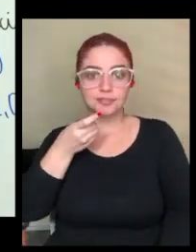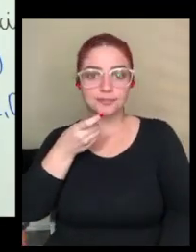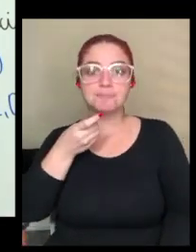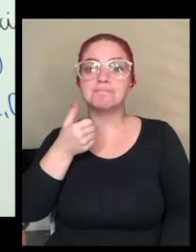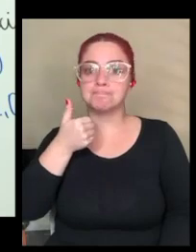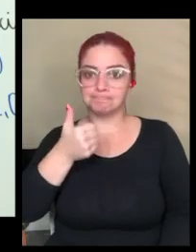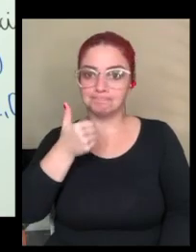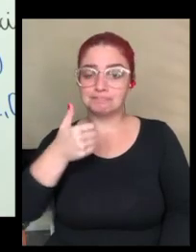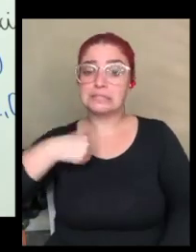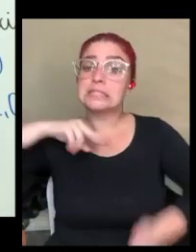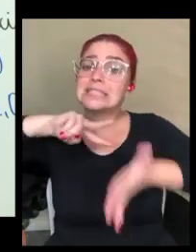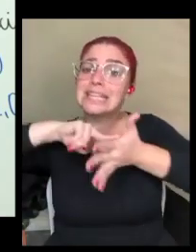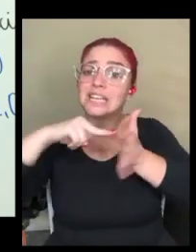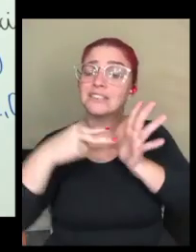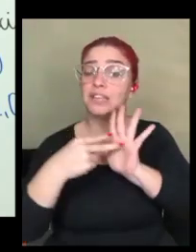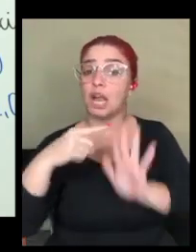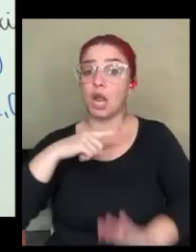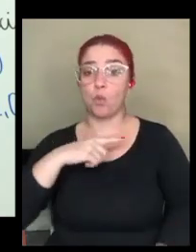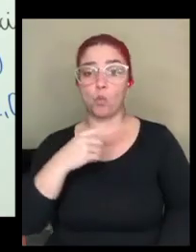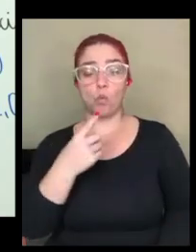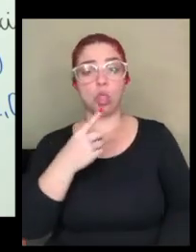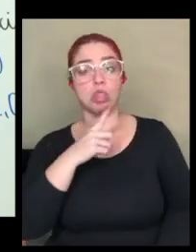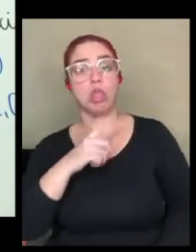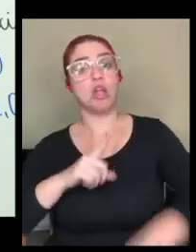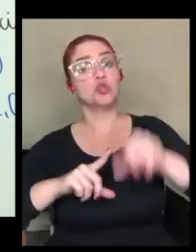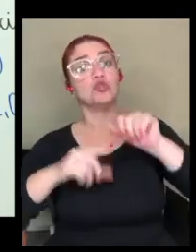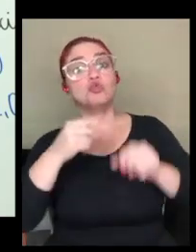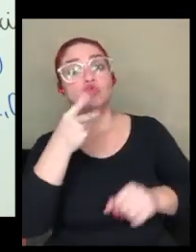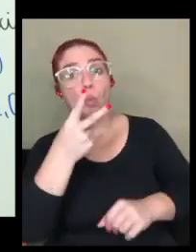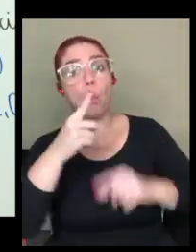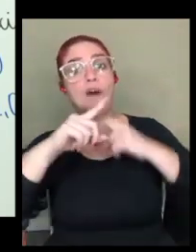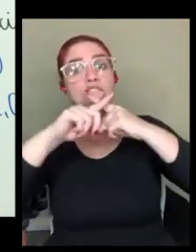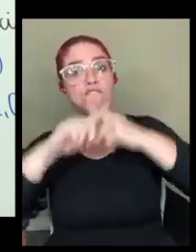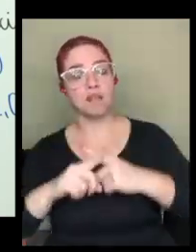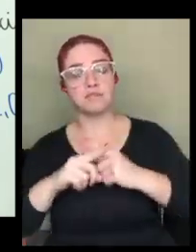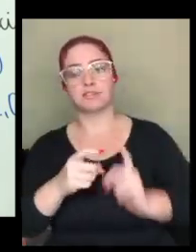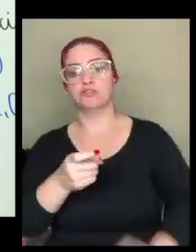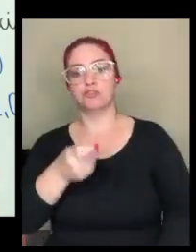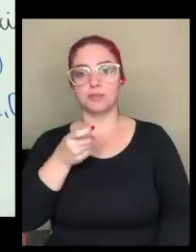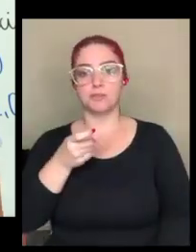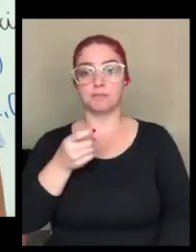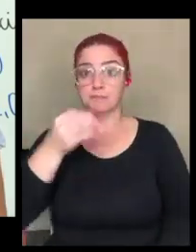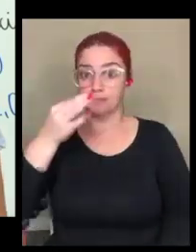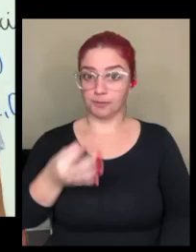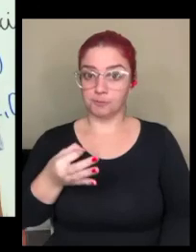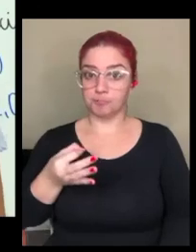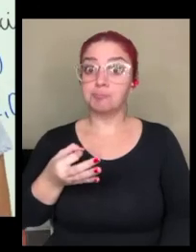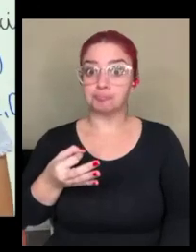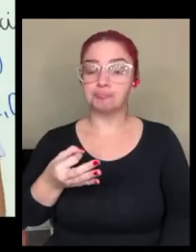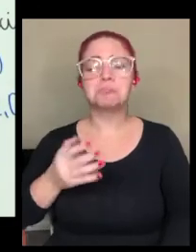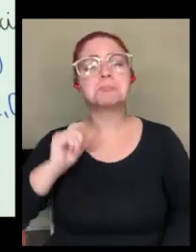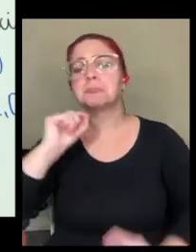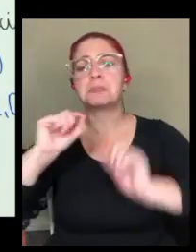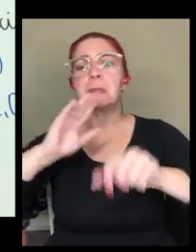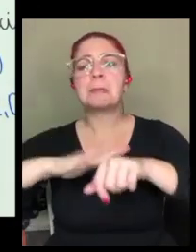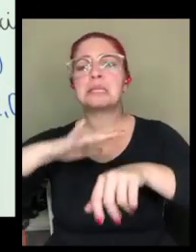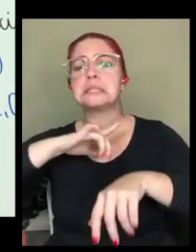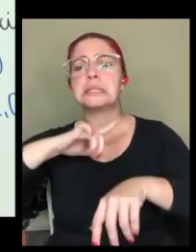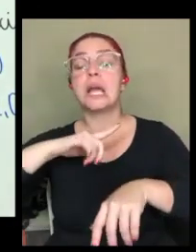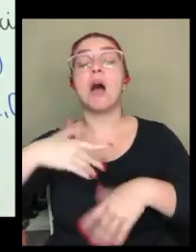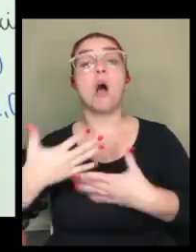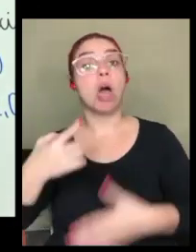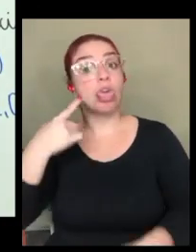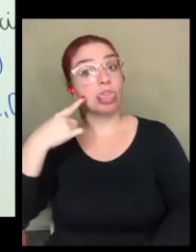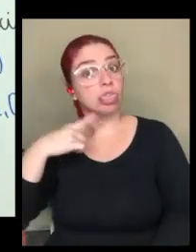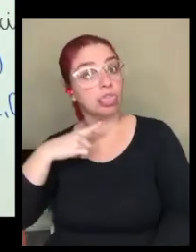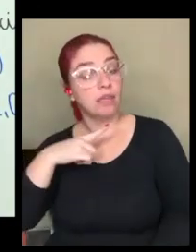2 letras X. Quer dizer que eu tenho 2 vezes a letra X, certo? E o que mais que eu